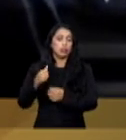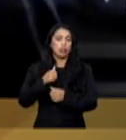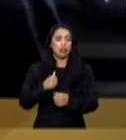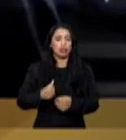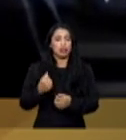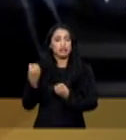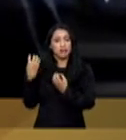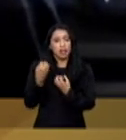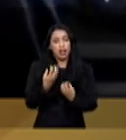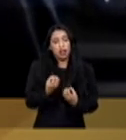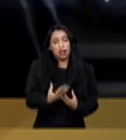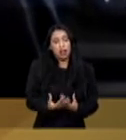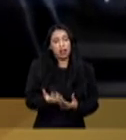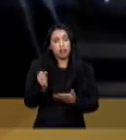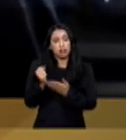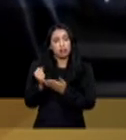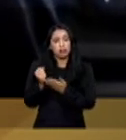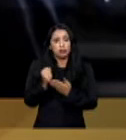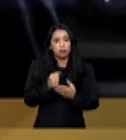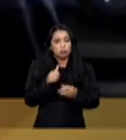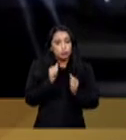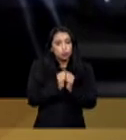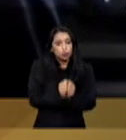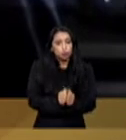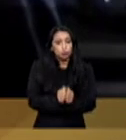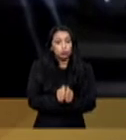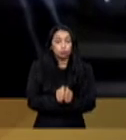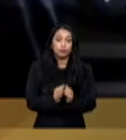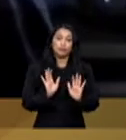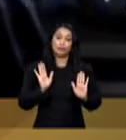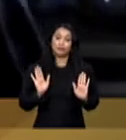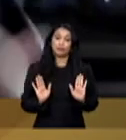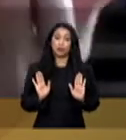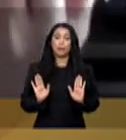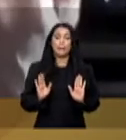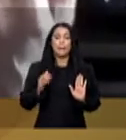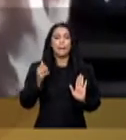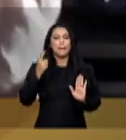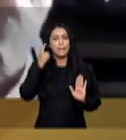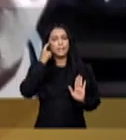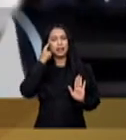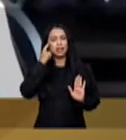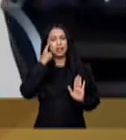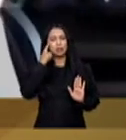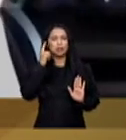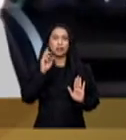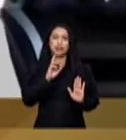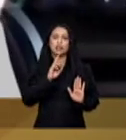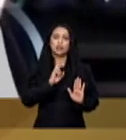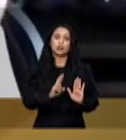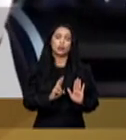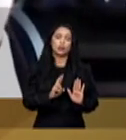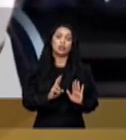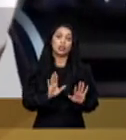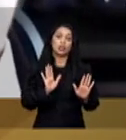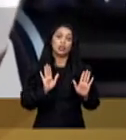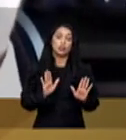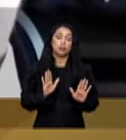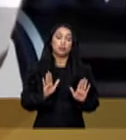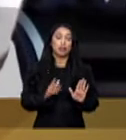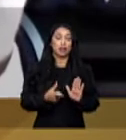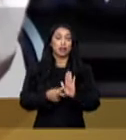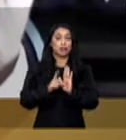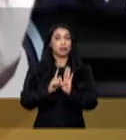a repristinação a melhor solução, porque acho que o tipo original não contemplava essa